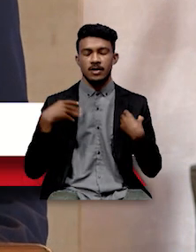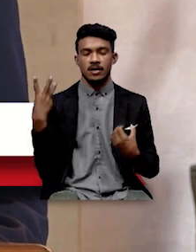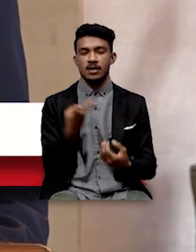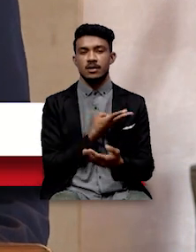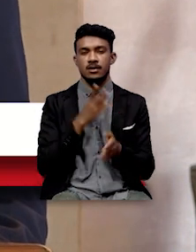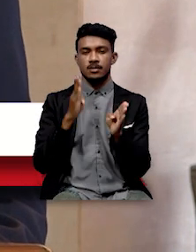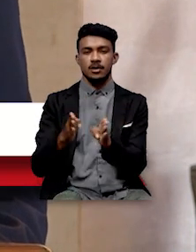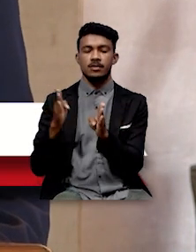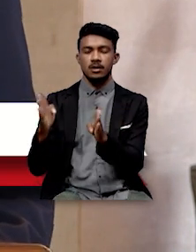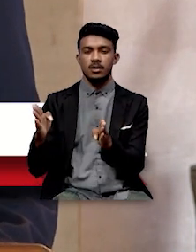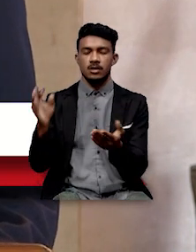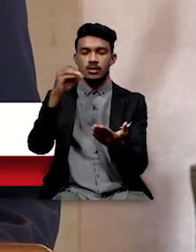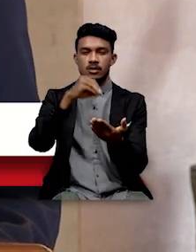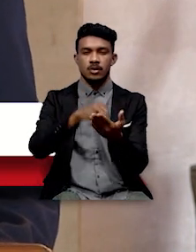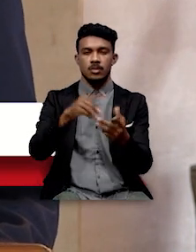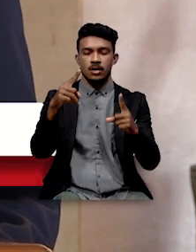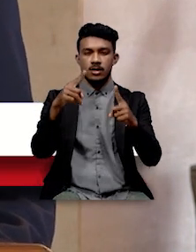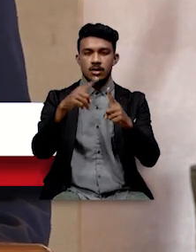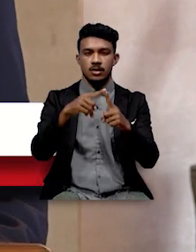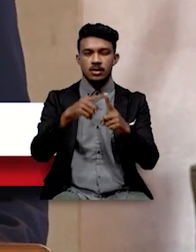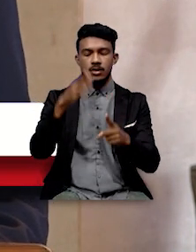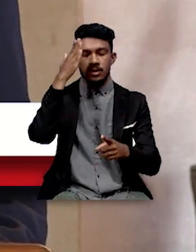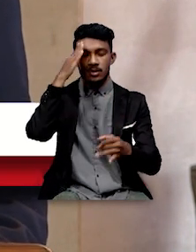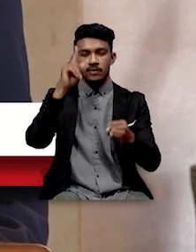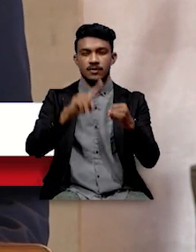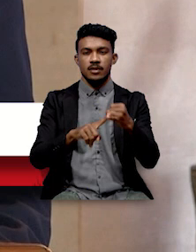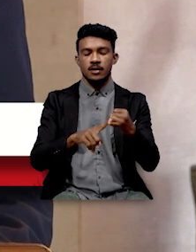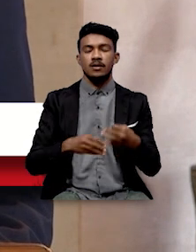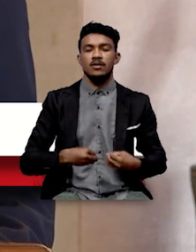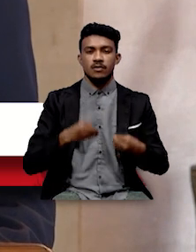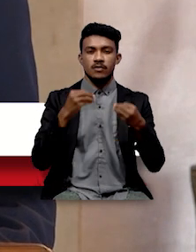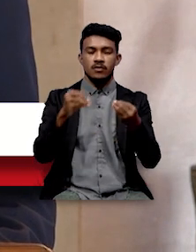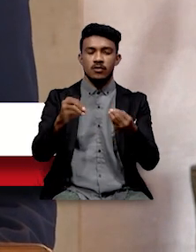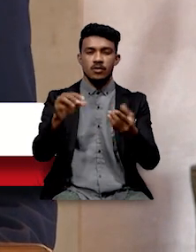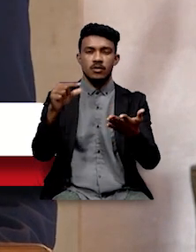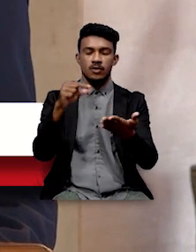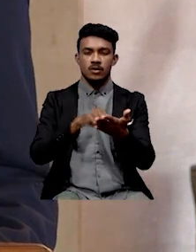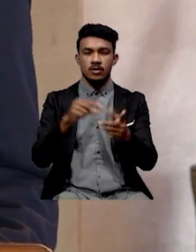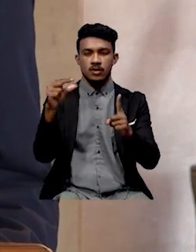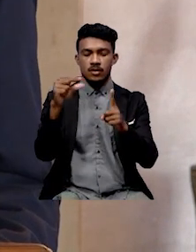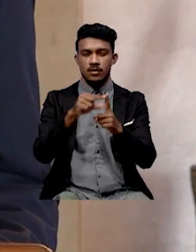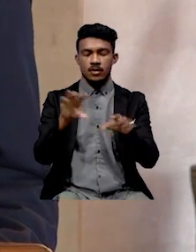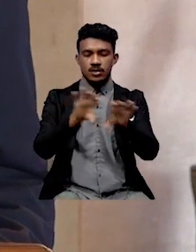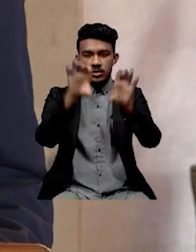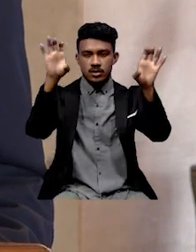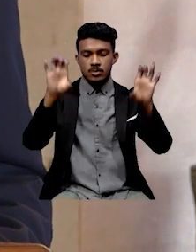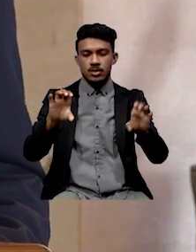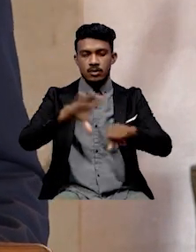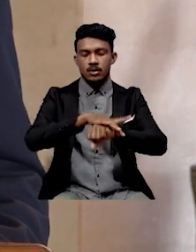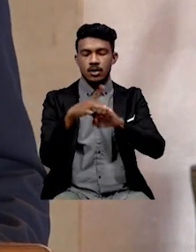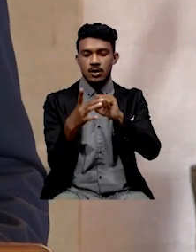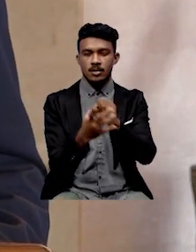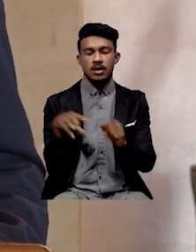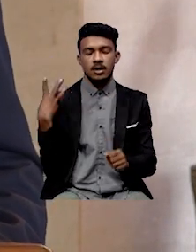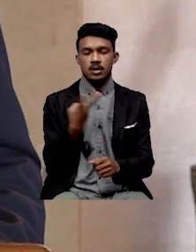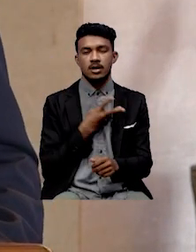i atu toba iha nini intensaun final atu fo titul de propriedade ka sertifikado rai ba itenia sidadaun sira